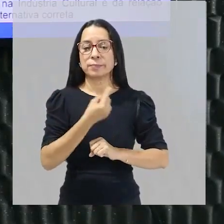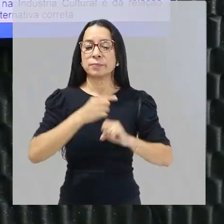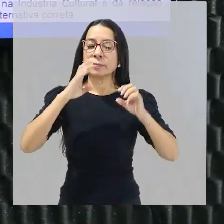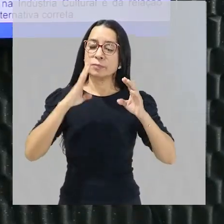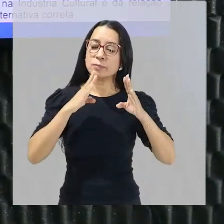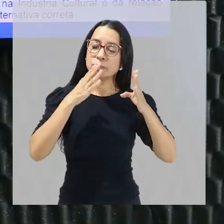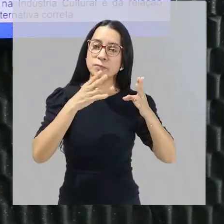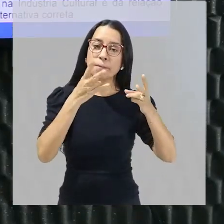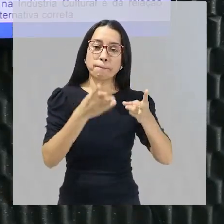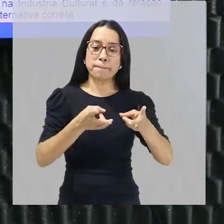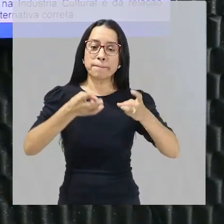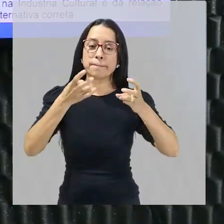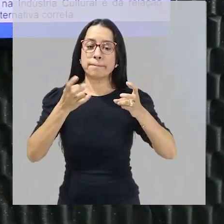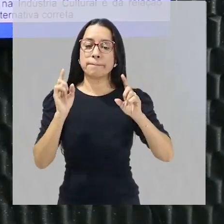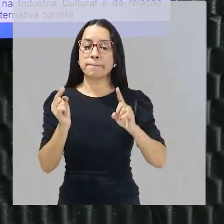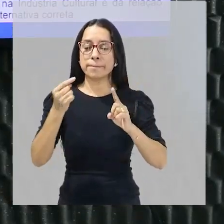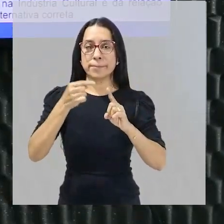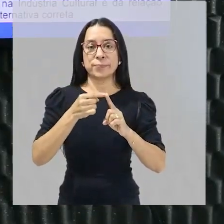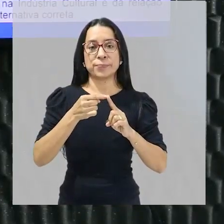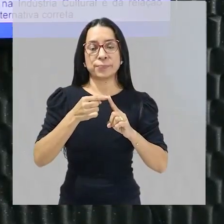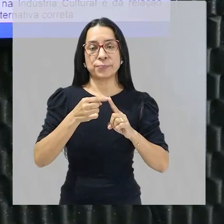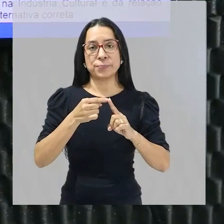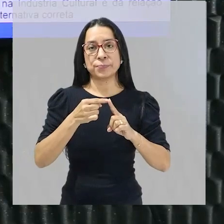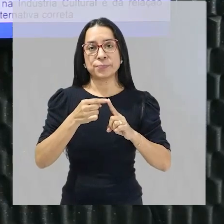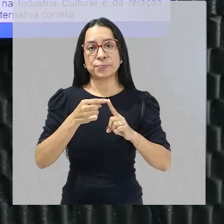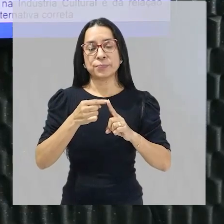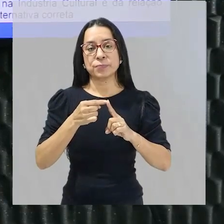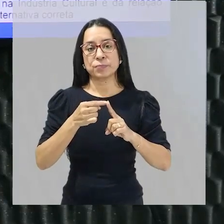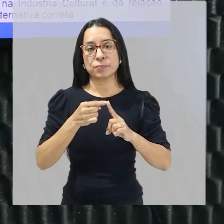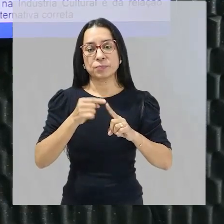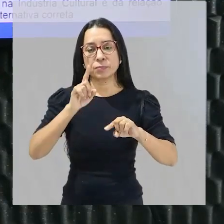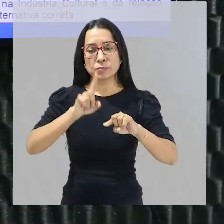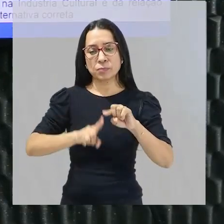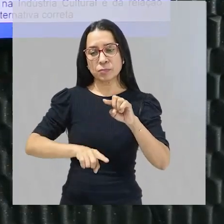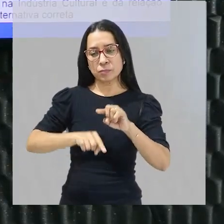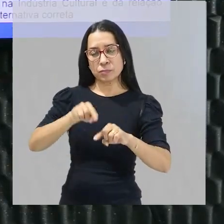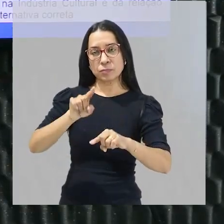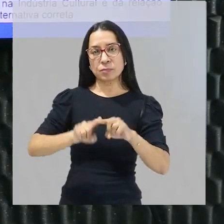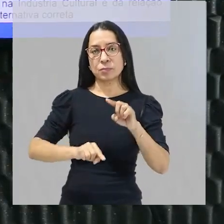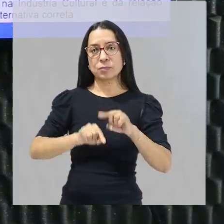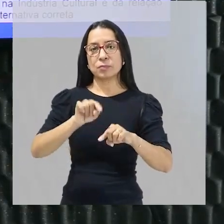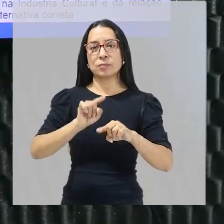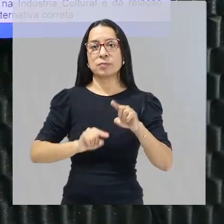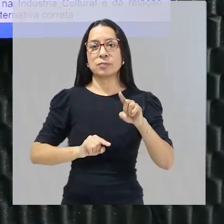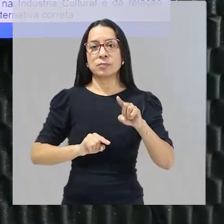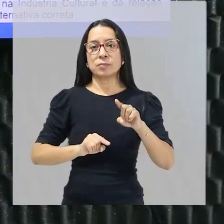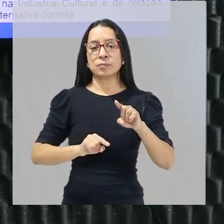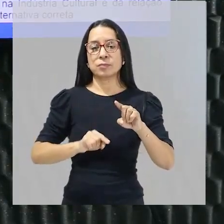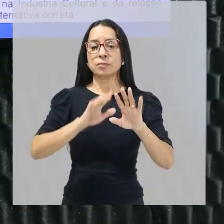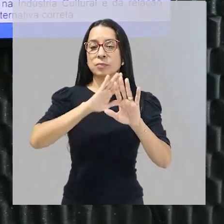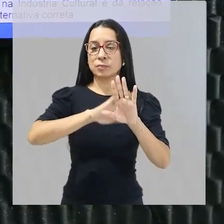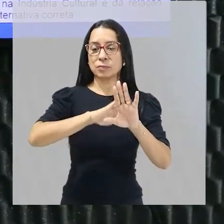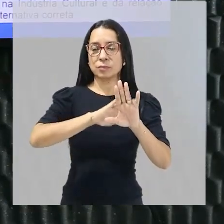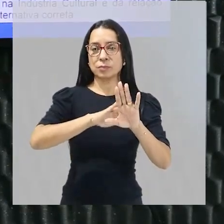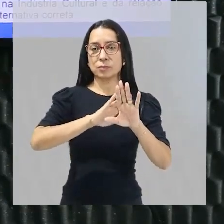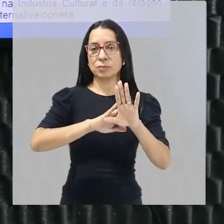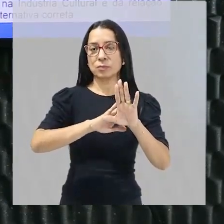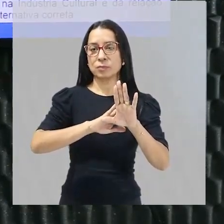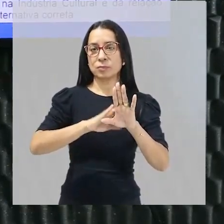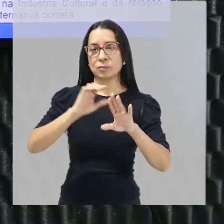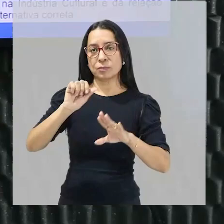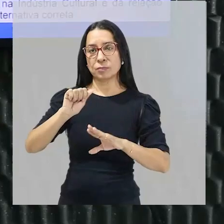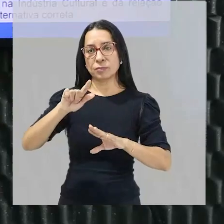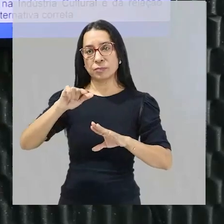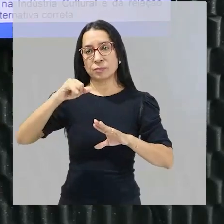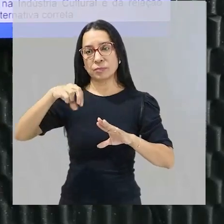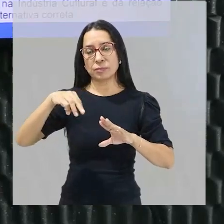perceba o caráter, certo? Mercadológico ideológica e alienante da própria cultura que